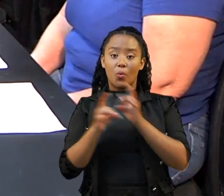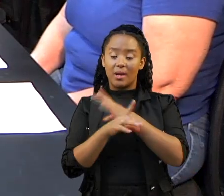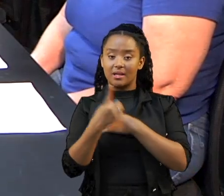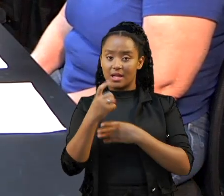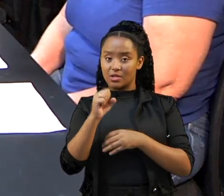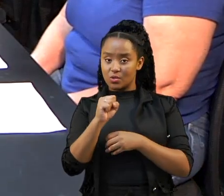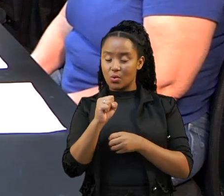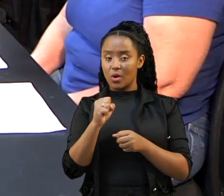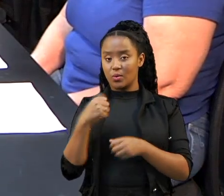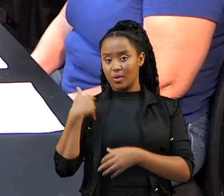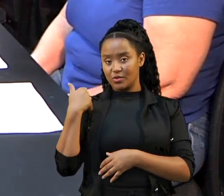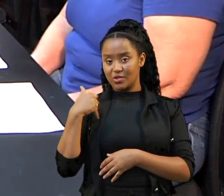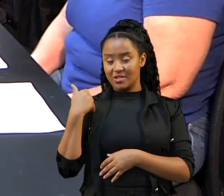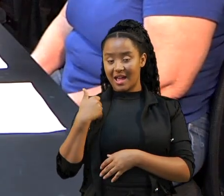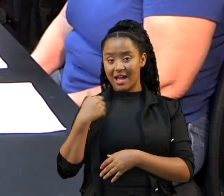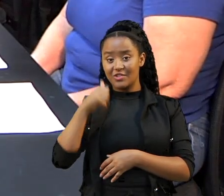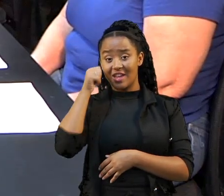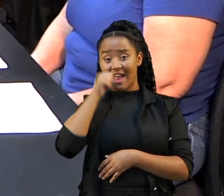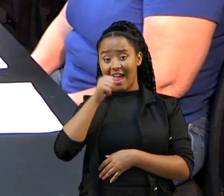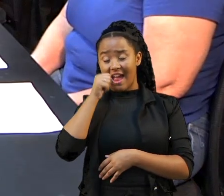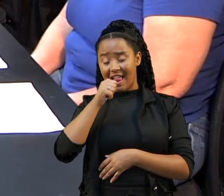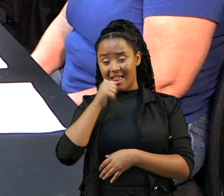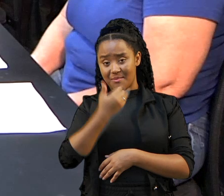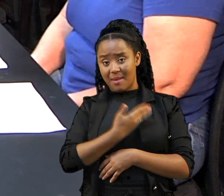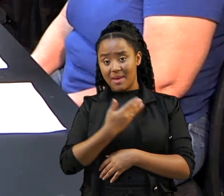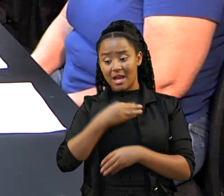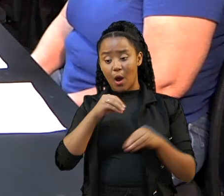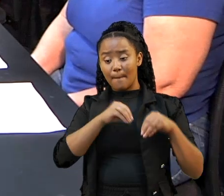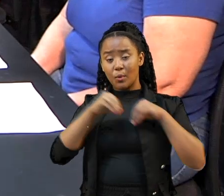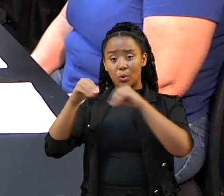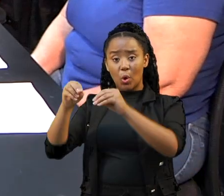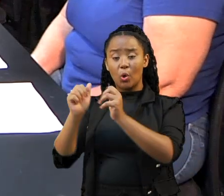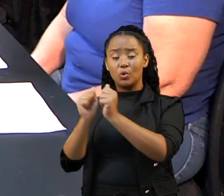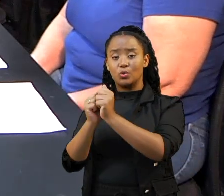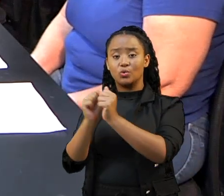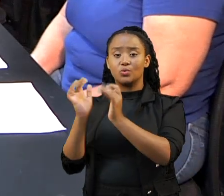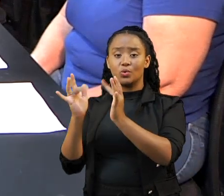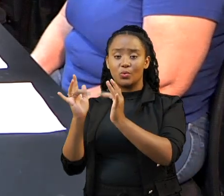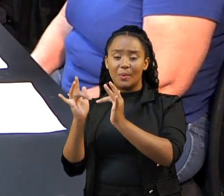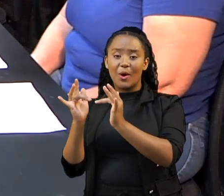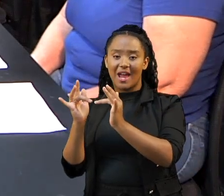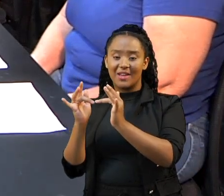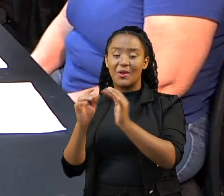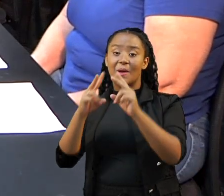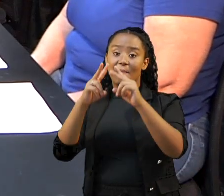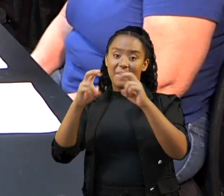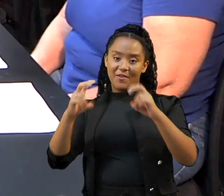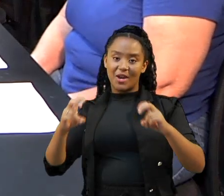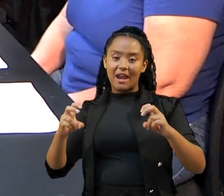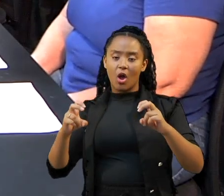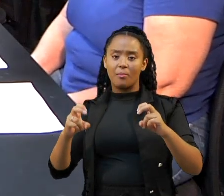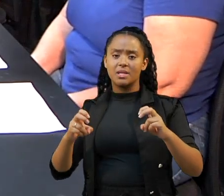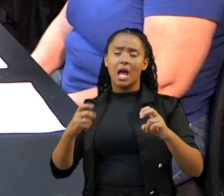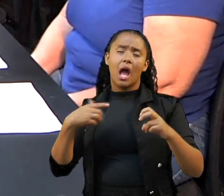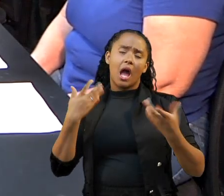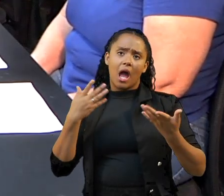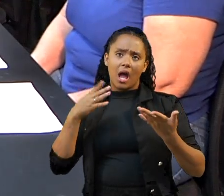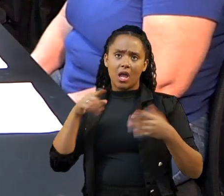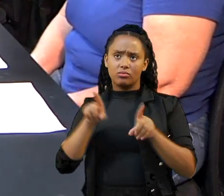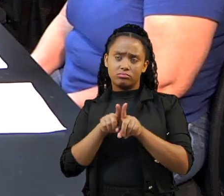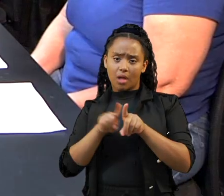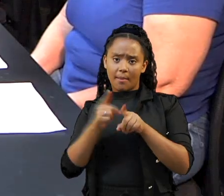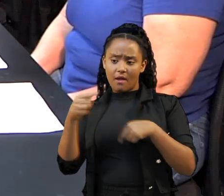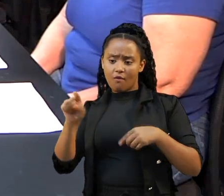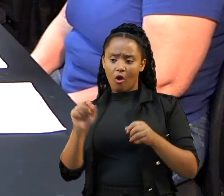Aí eu falei, tá, então se o plano era a gente morar junto, vai ser independente do lugar. E foi que eu fui para lá com ela, e também eu estava com a intenção de trabalhar, como eu falei